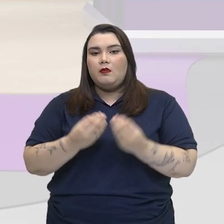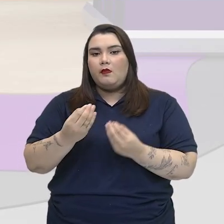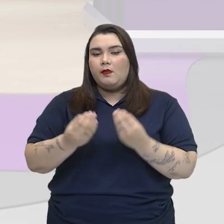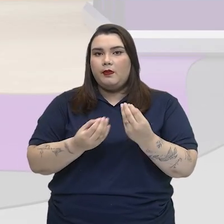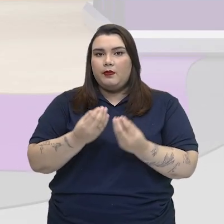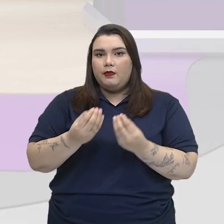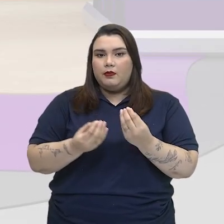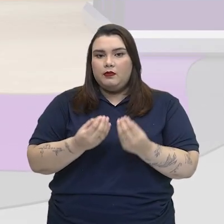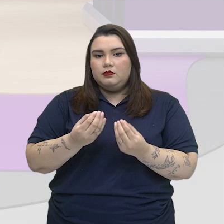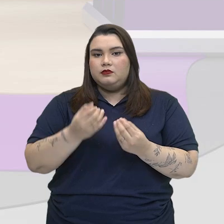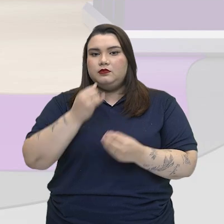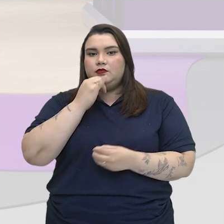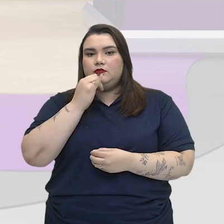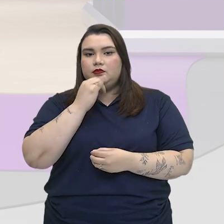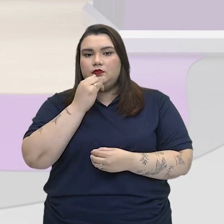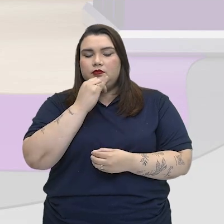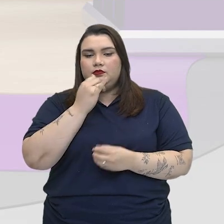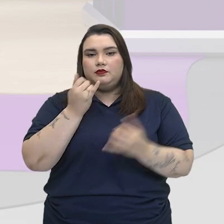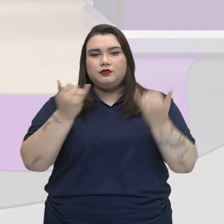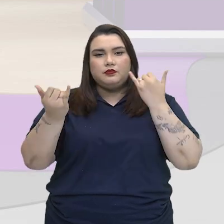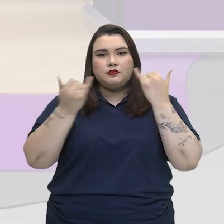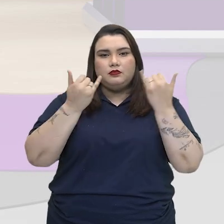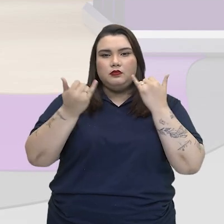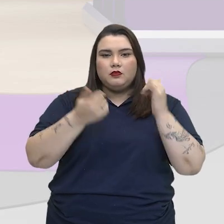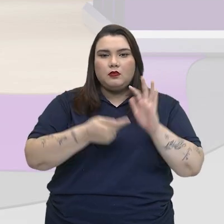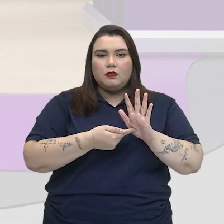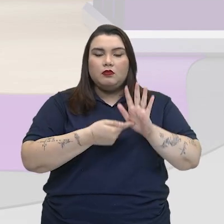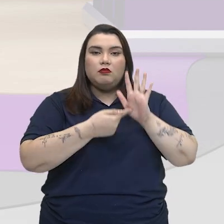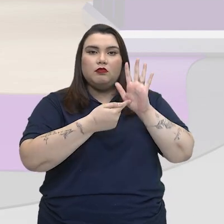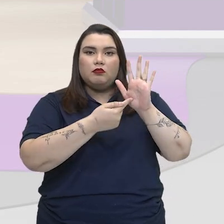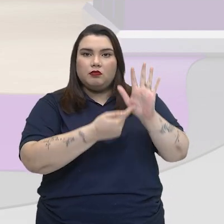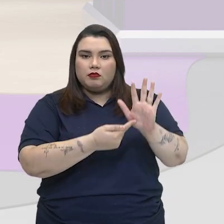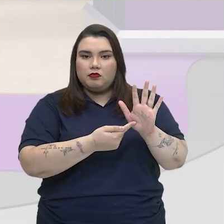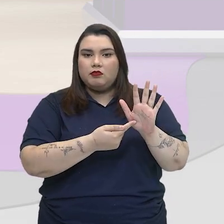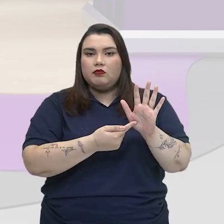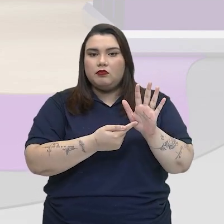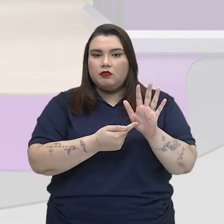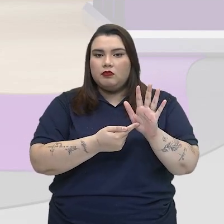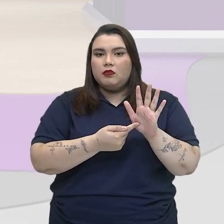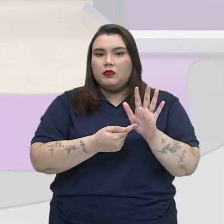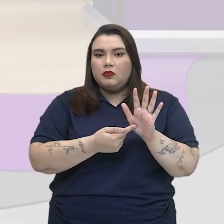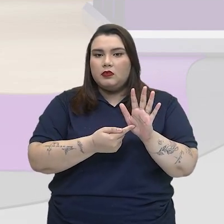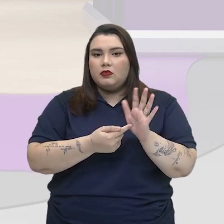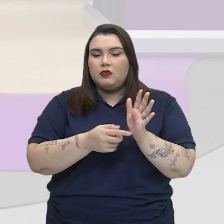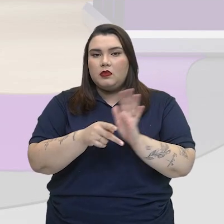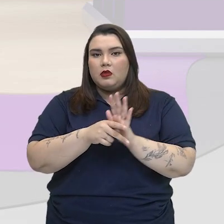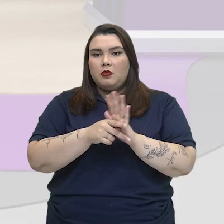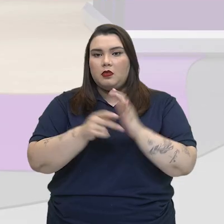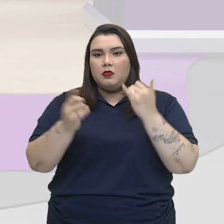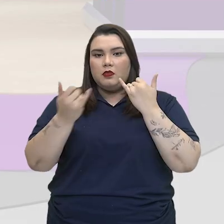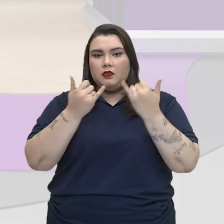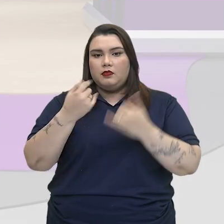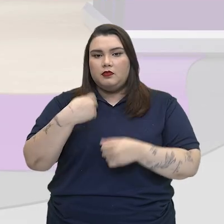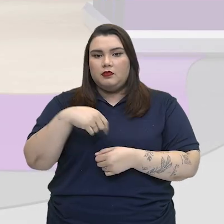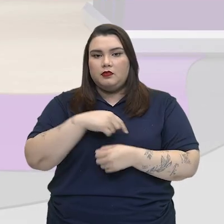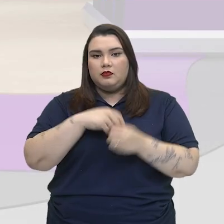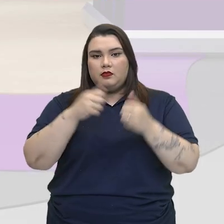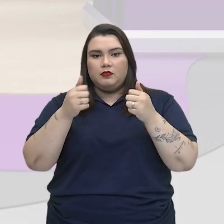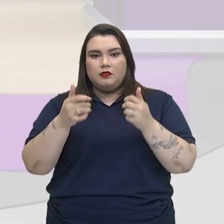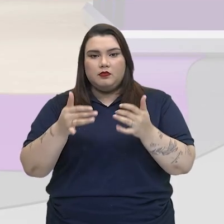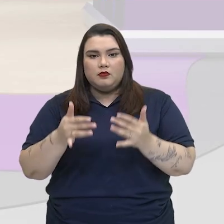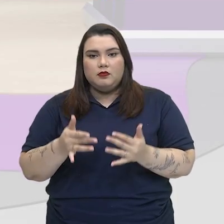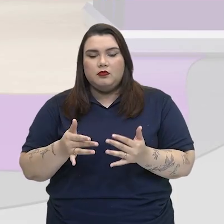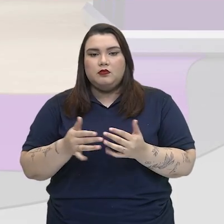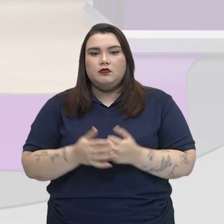um cartaz alusivo, no caso daí é o tratamento da informação que propriamente estamos falando,